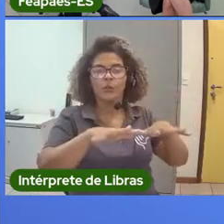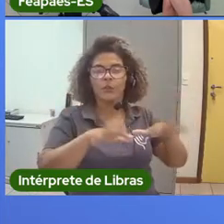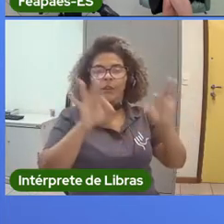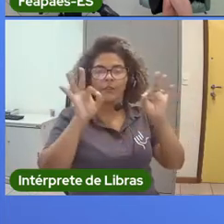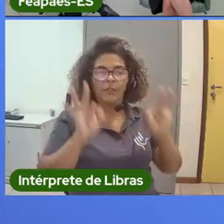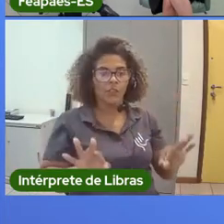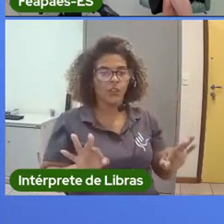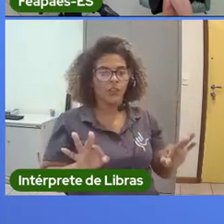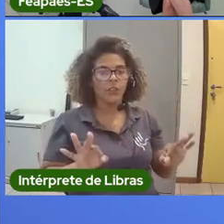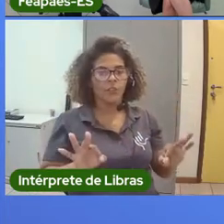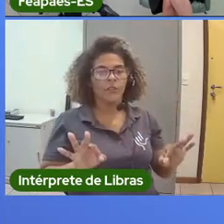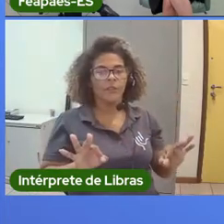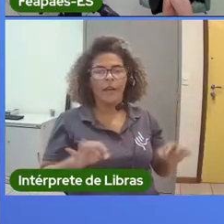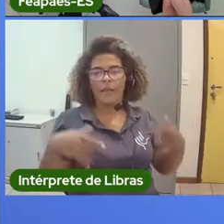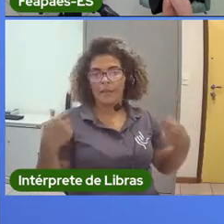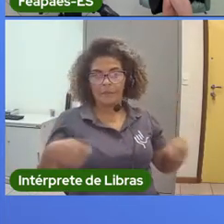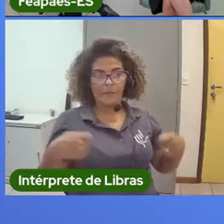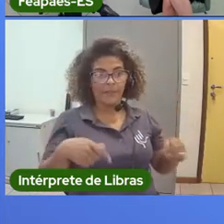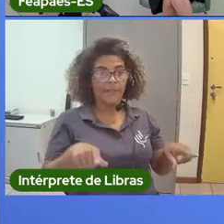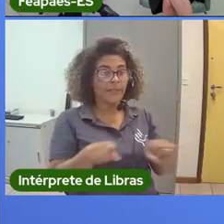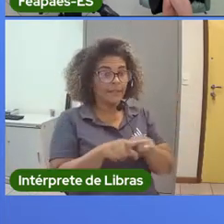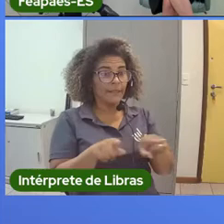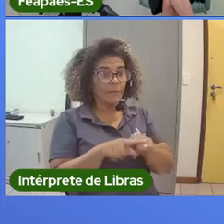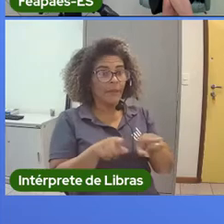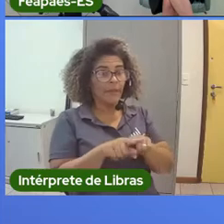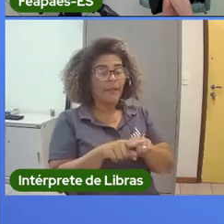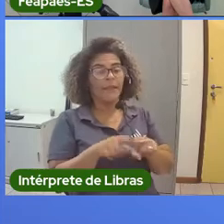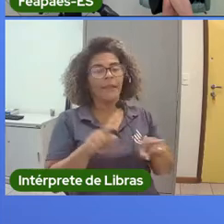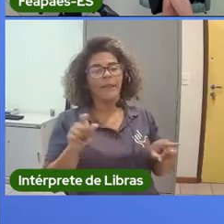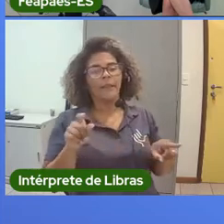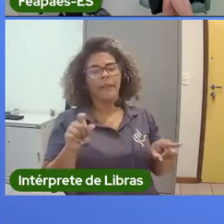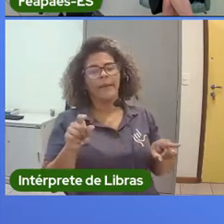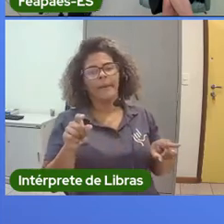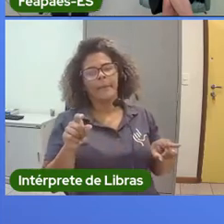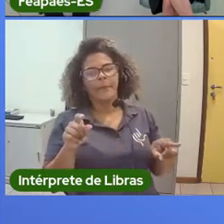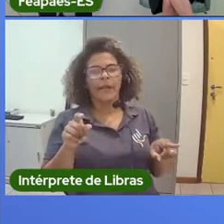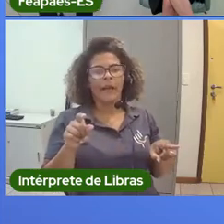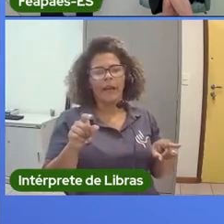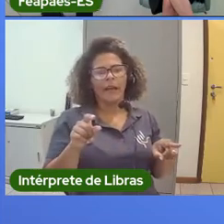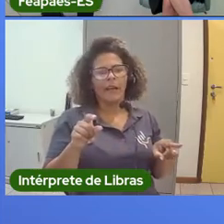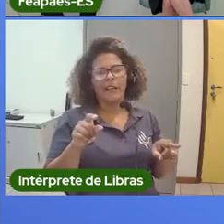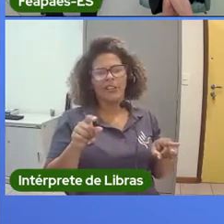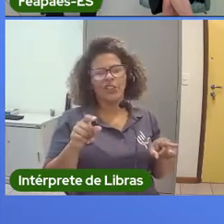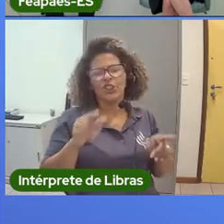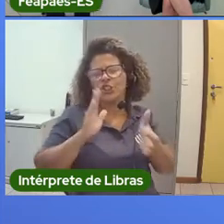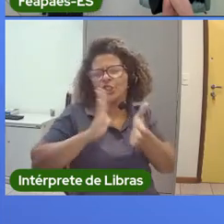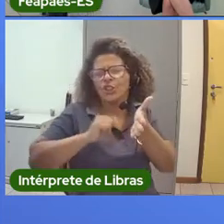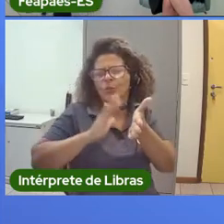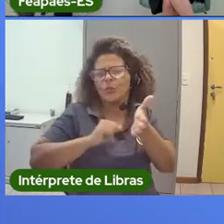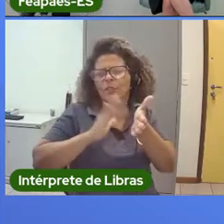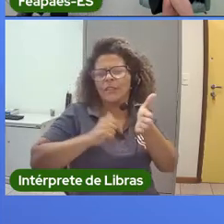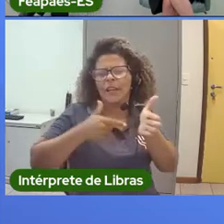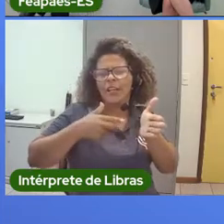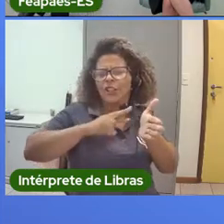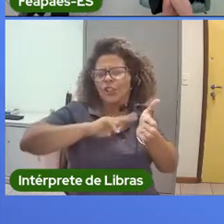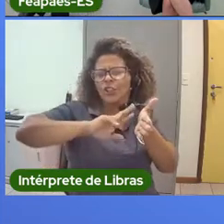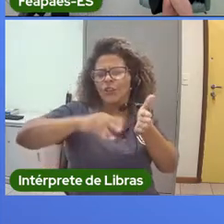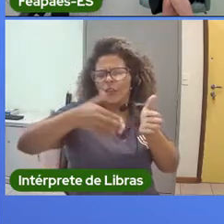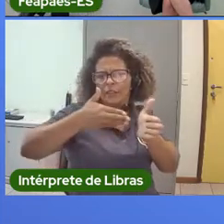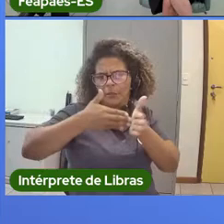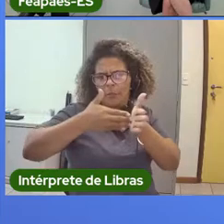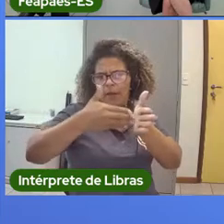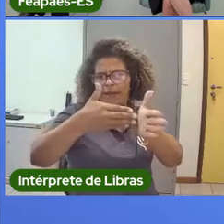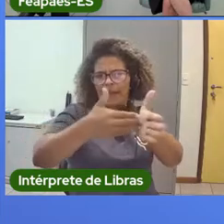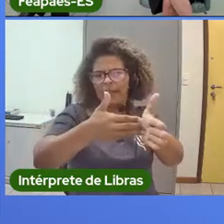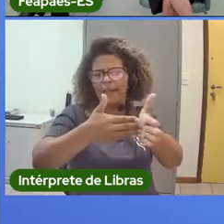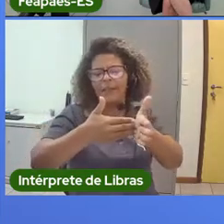efetiva, ela precisa também de se dar pela eliminação de várias outras barreiras aí, não só do ponto de vista da contratação,